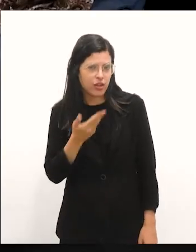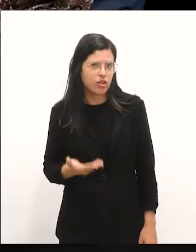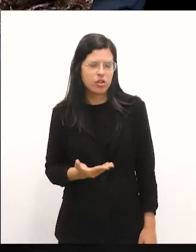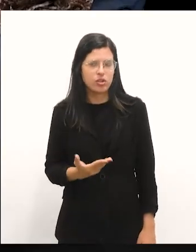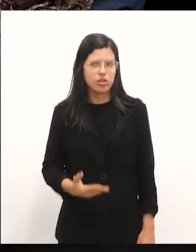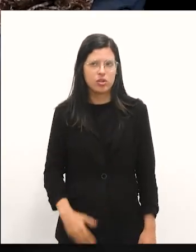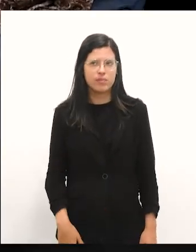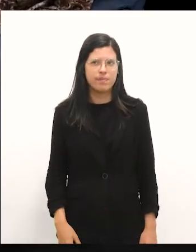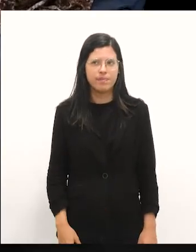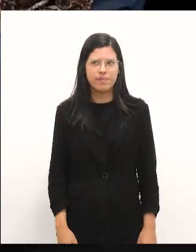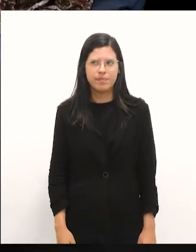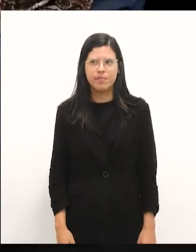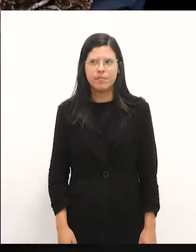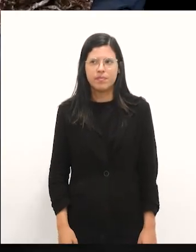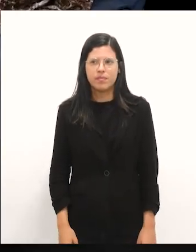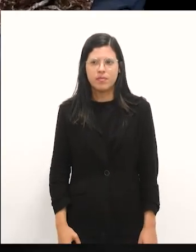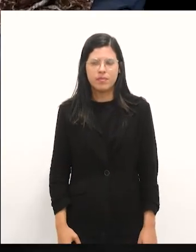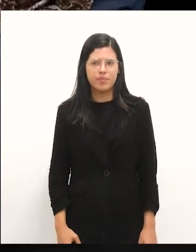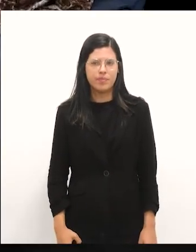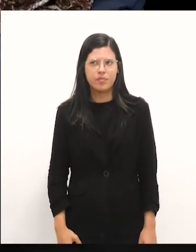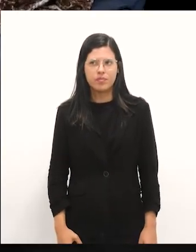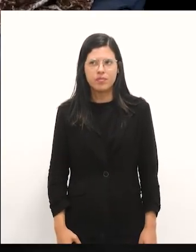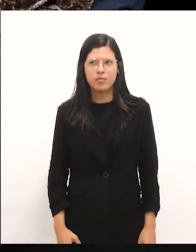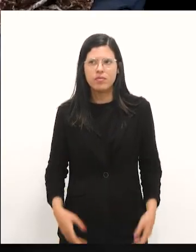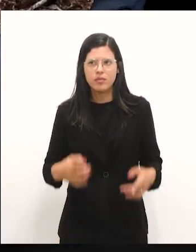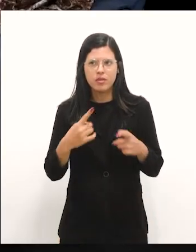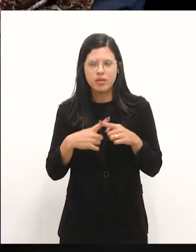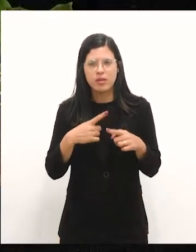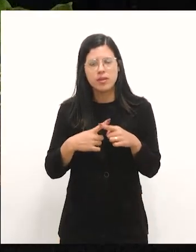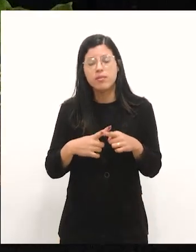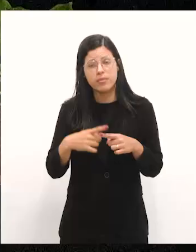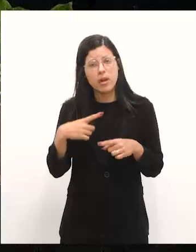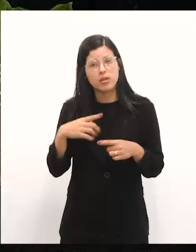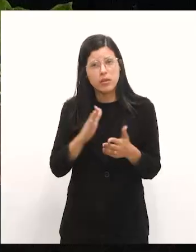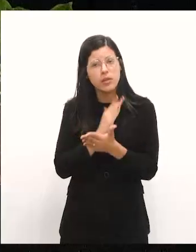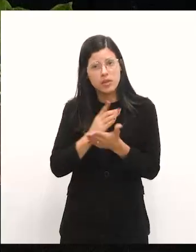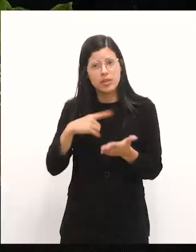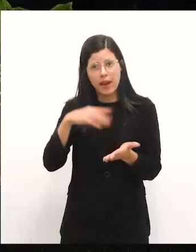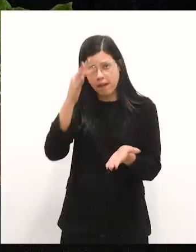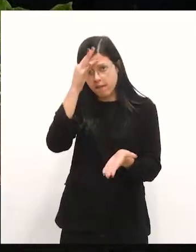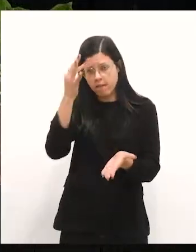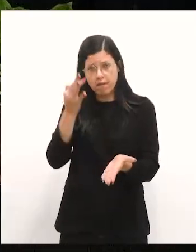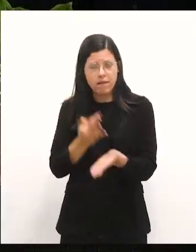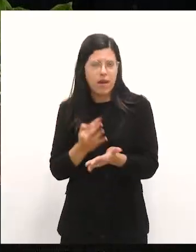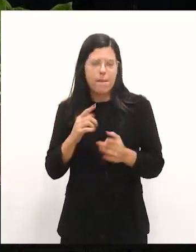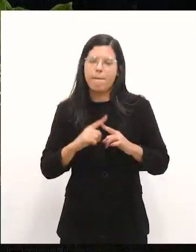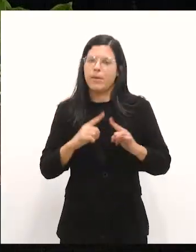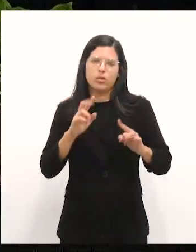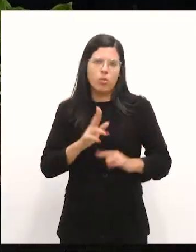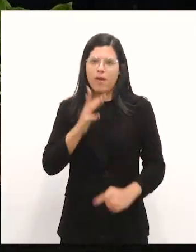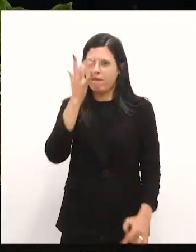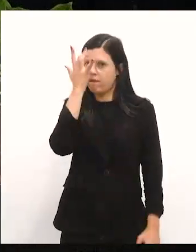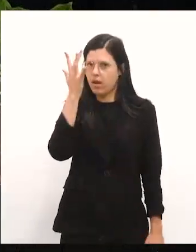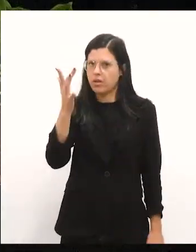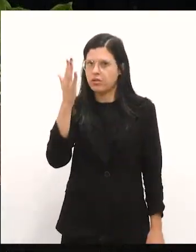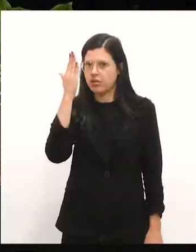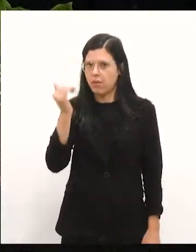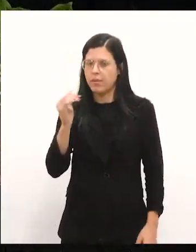triste, porque por mais que você tenha fé, não é fácil